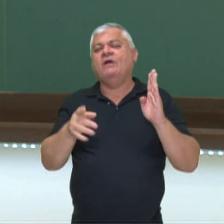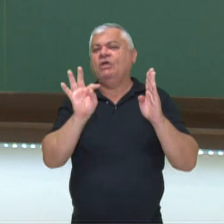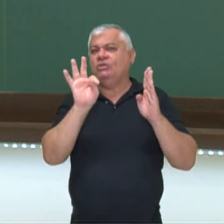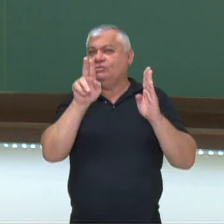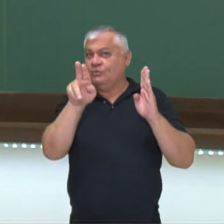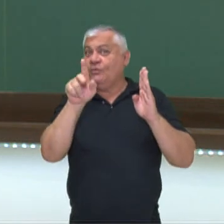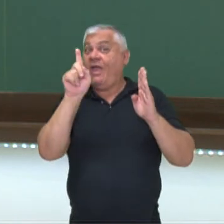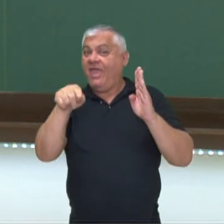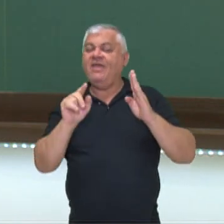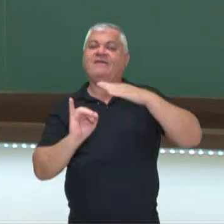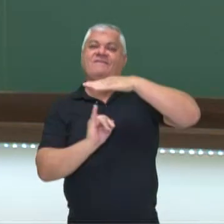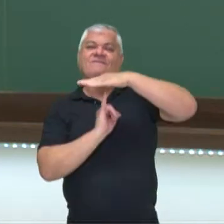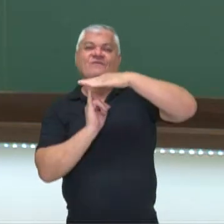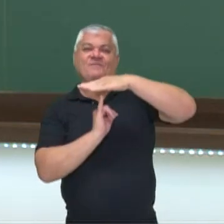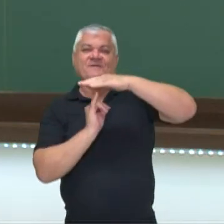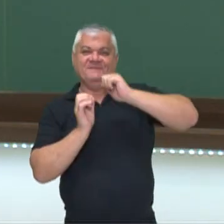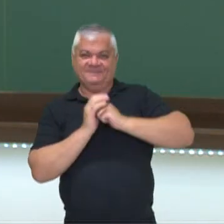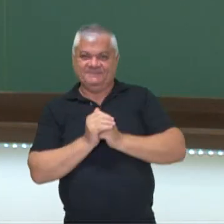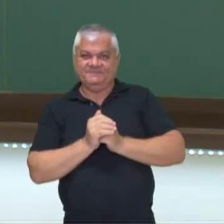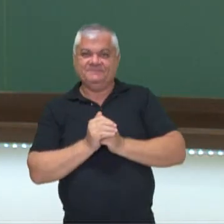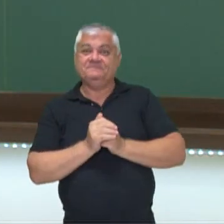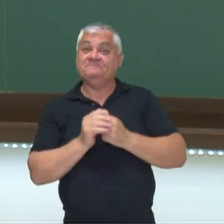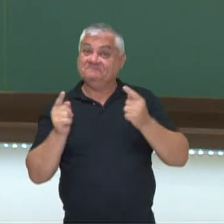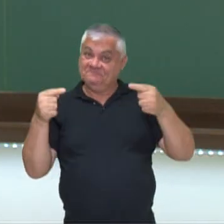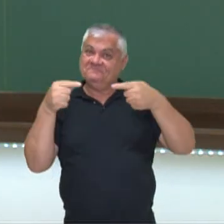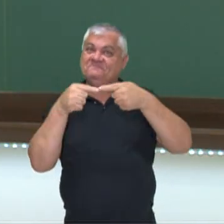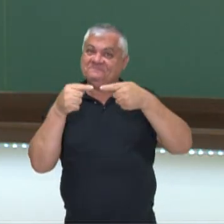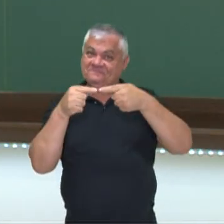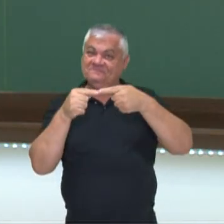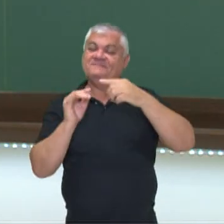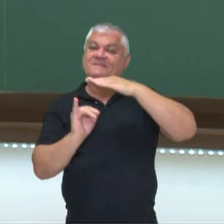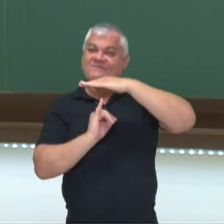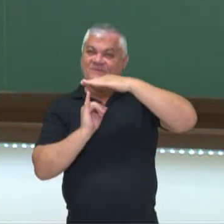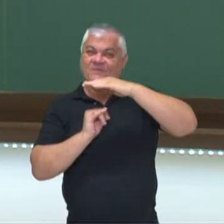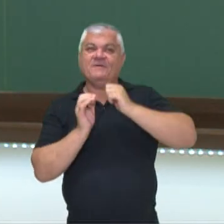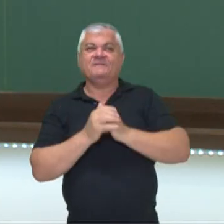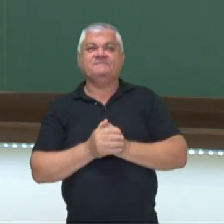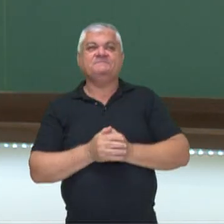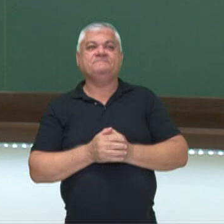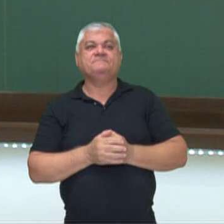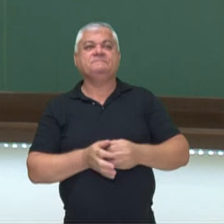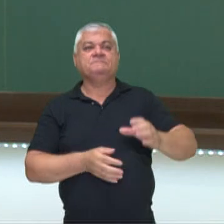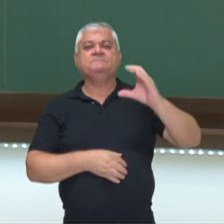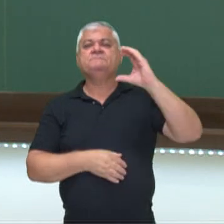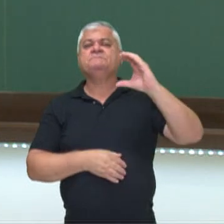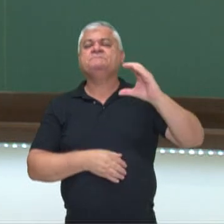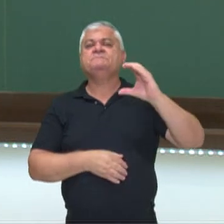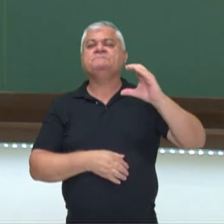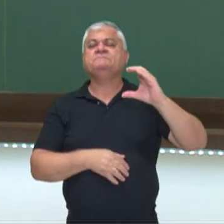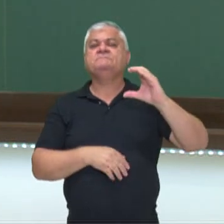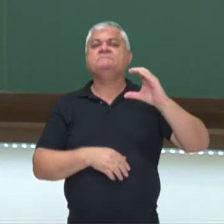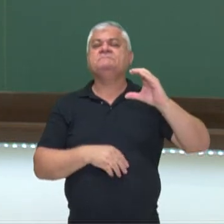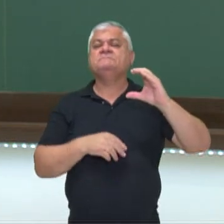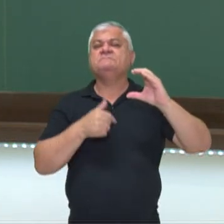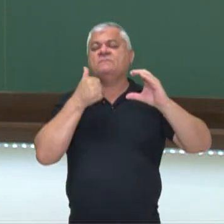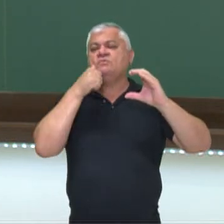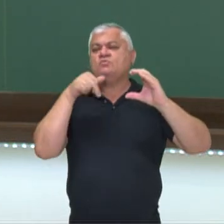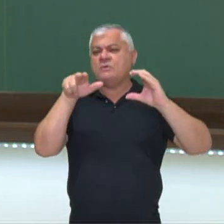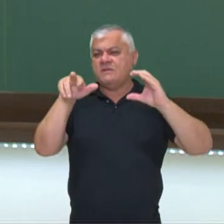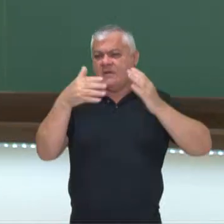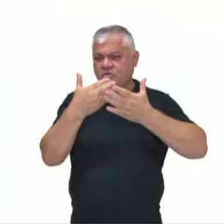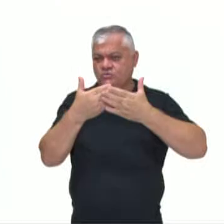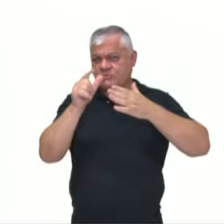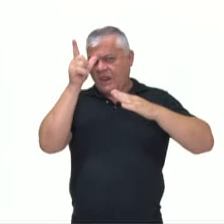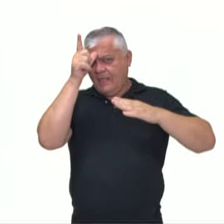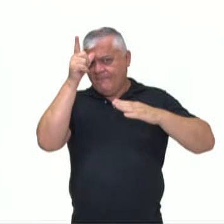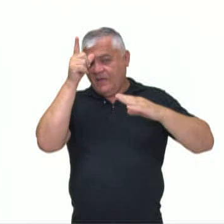tu indica um tratamento informal, por isso I na alternativa B. Sua hermana estuda alemão,